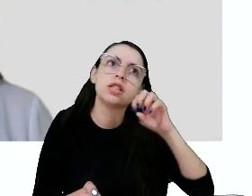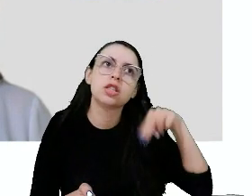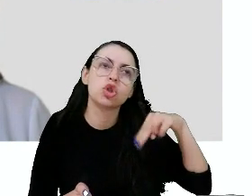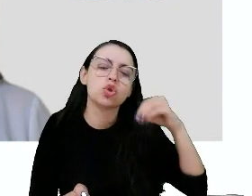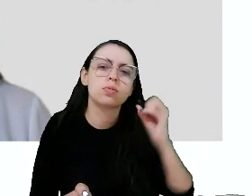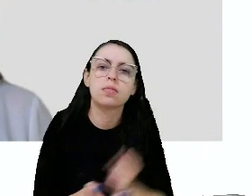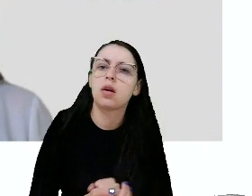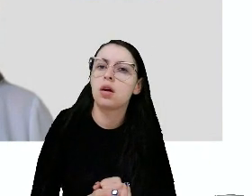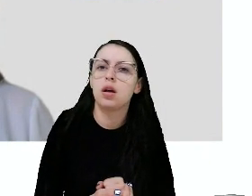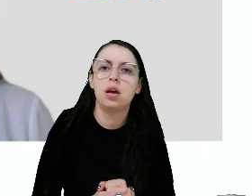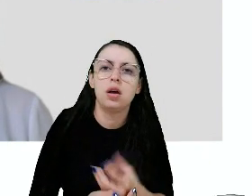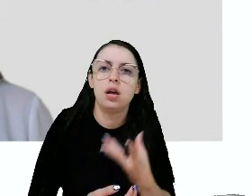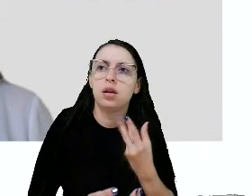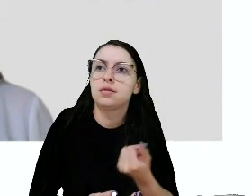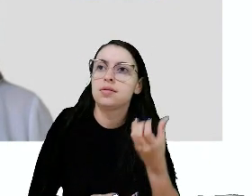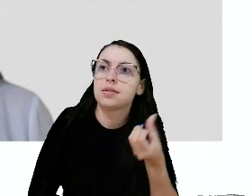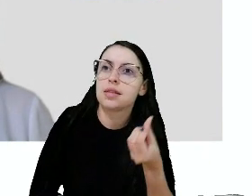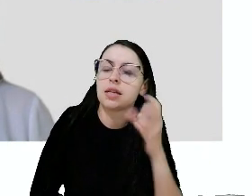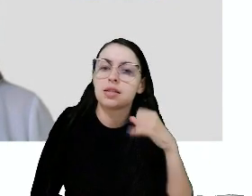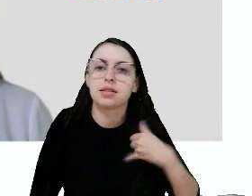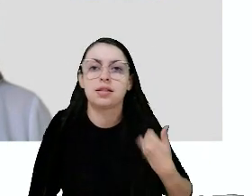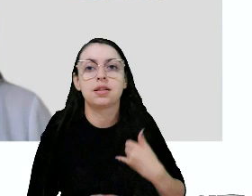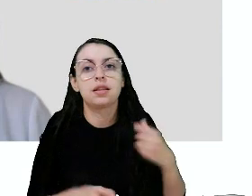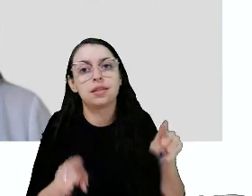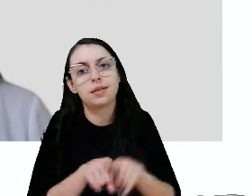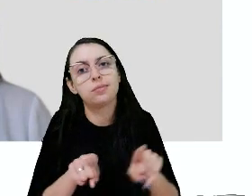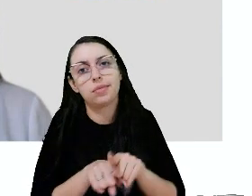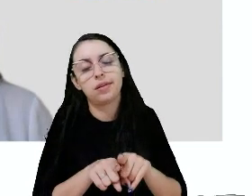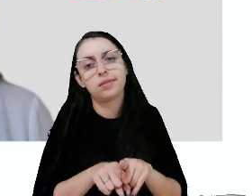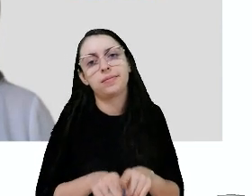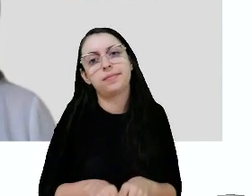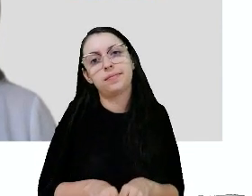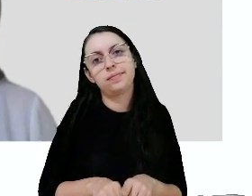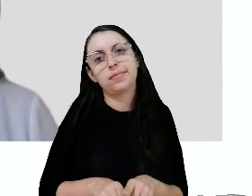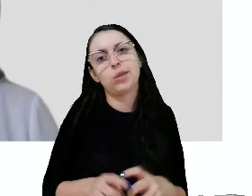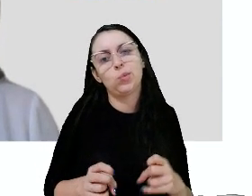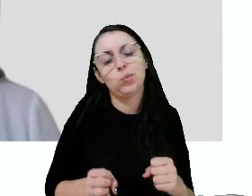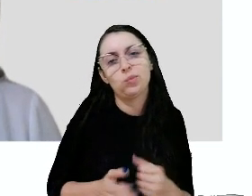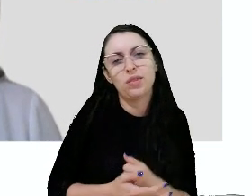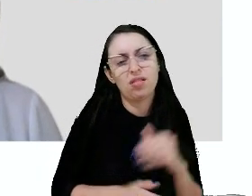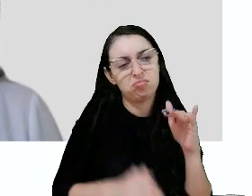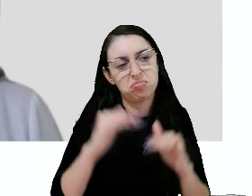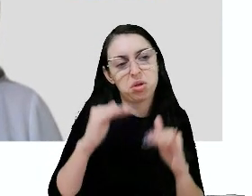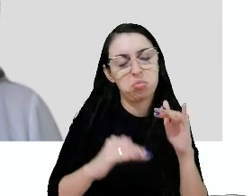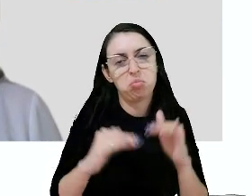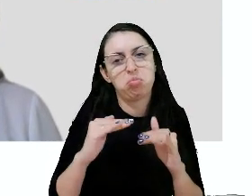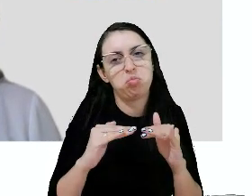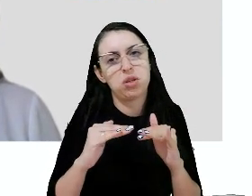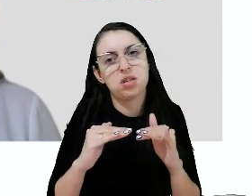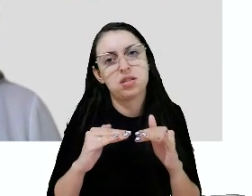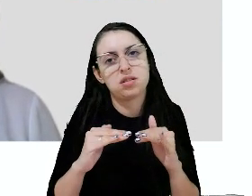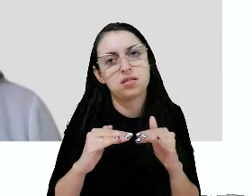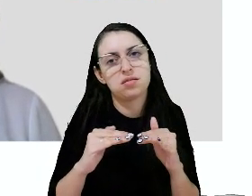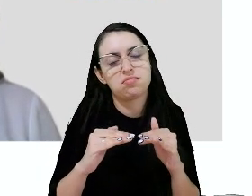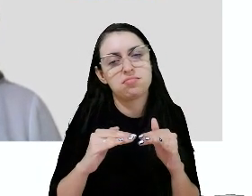me conformei. Ela me disse que o de 6 anos parece que também tem, e já existem alguns